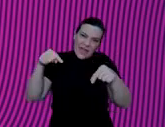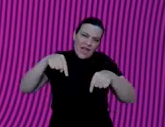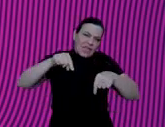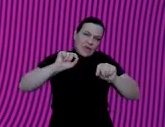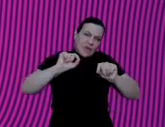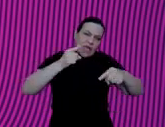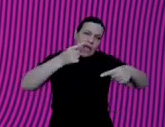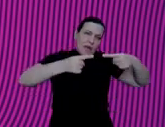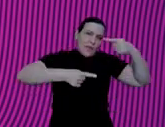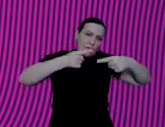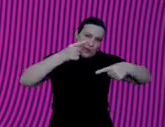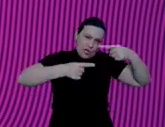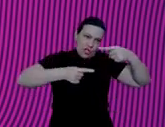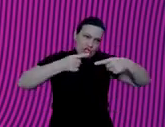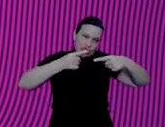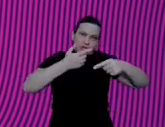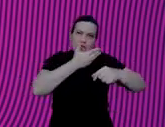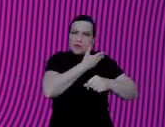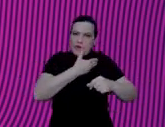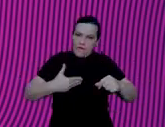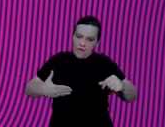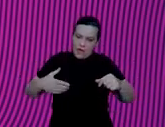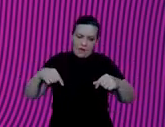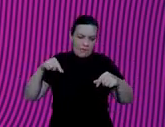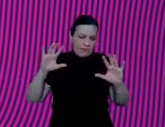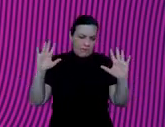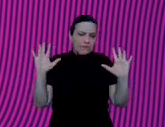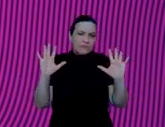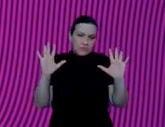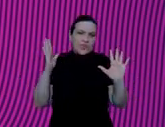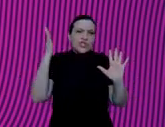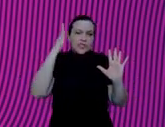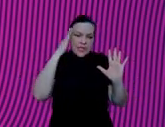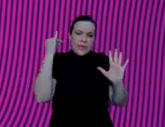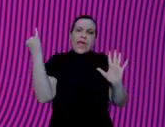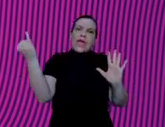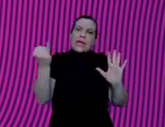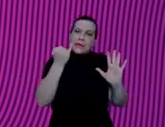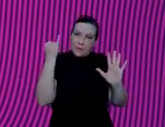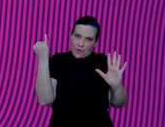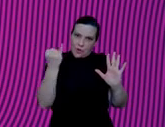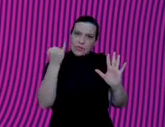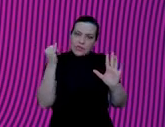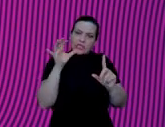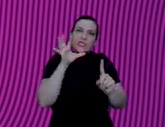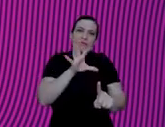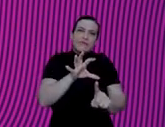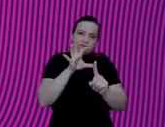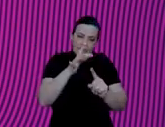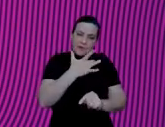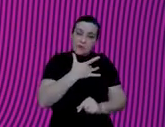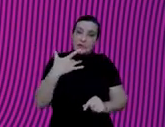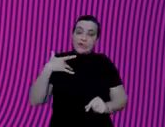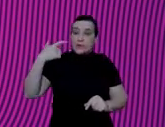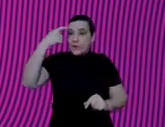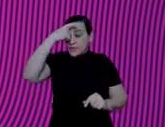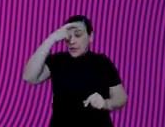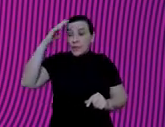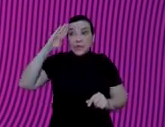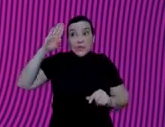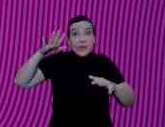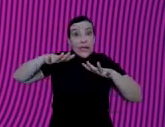porque as políticas sociais têm impacto na saúde mental, mas nós estamos falando aqui de lidar dentro do campo da saúde ou articulado com